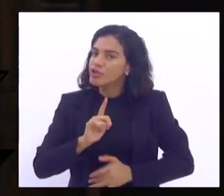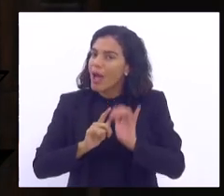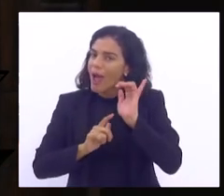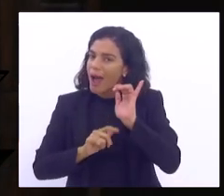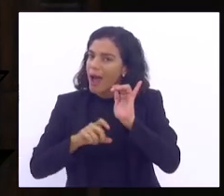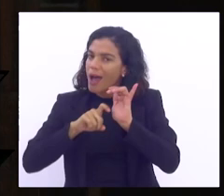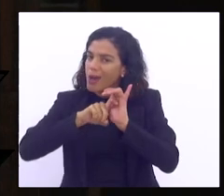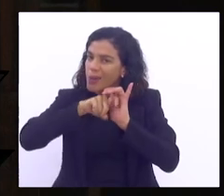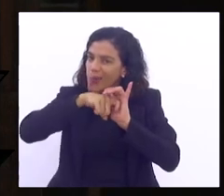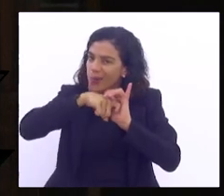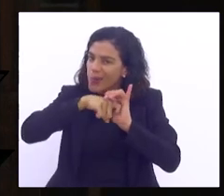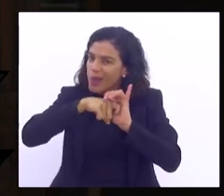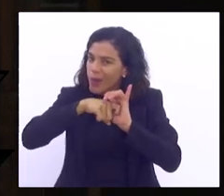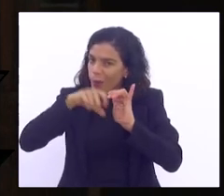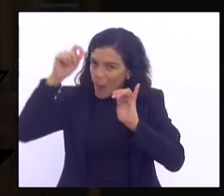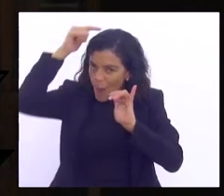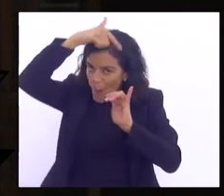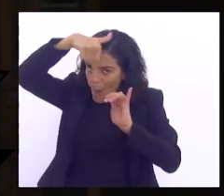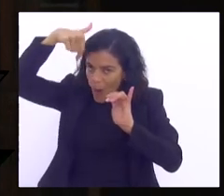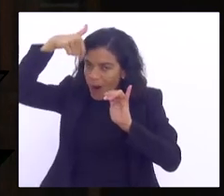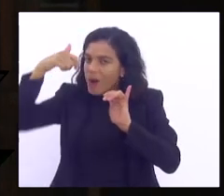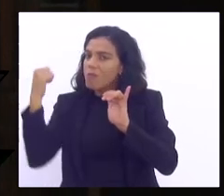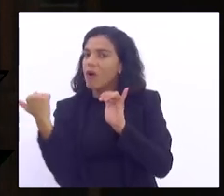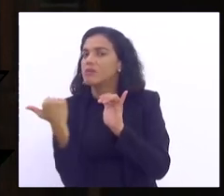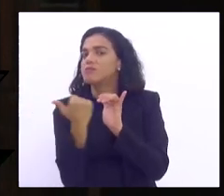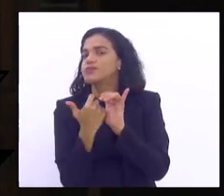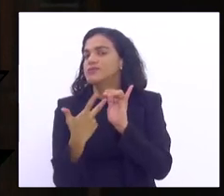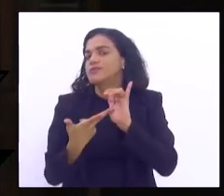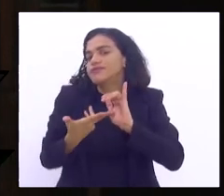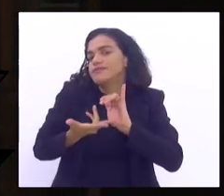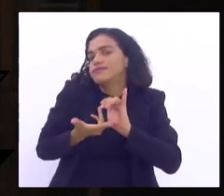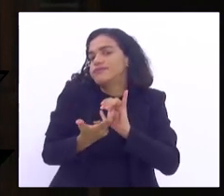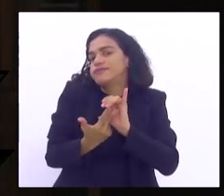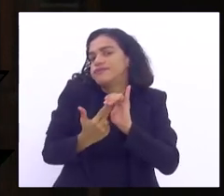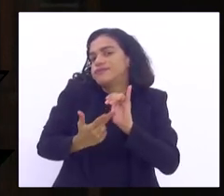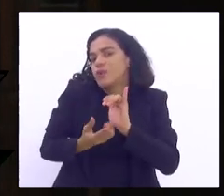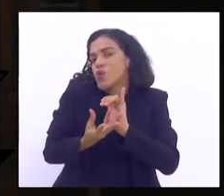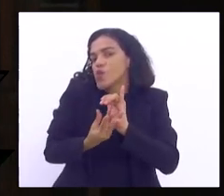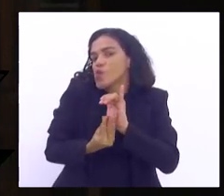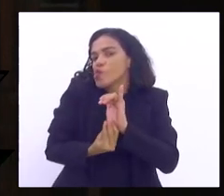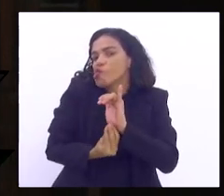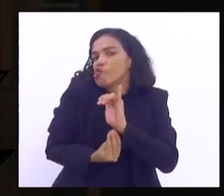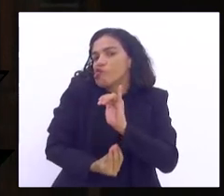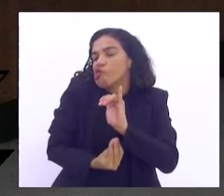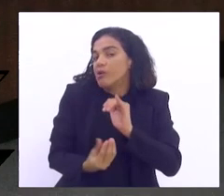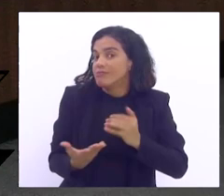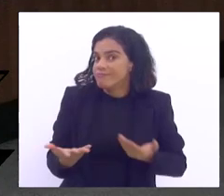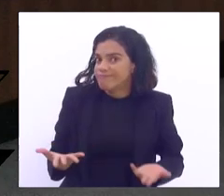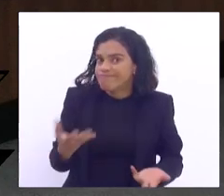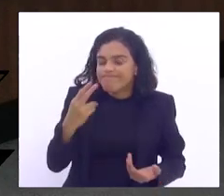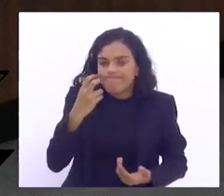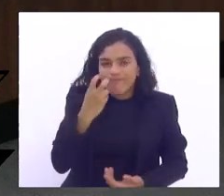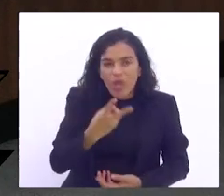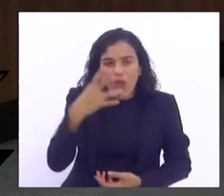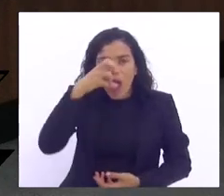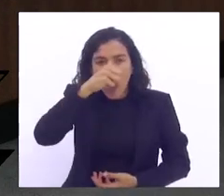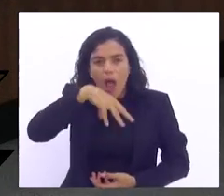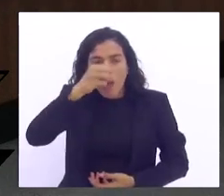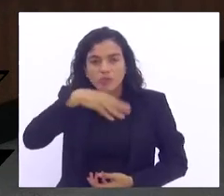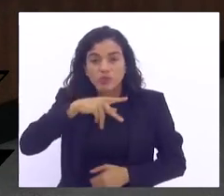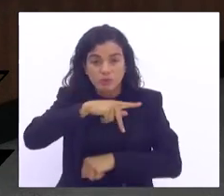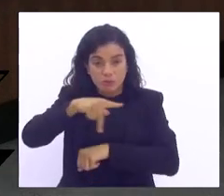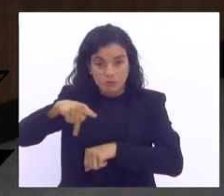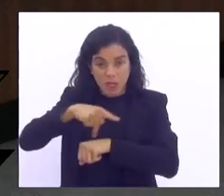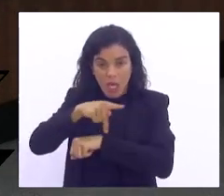materno, pode matar, até no Brasil. Daí se chega ao absurdo, em países onde o